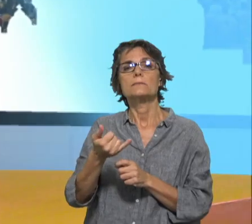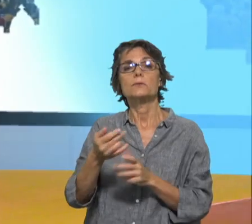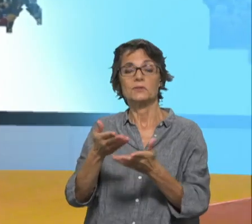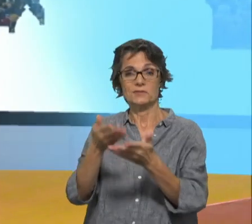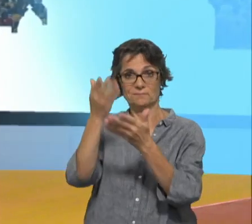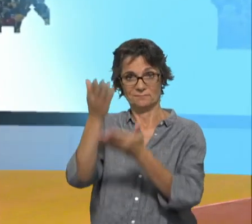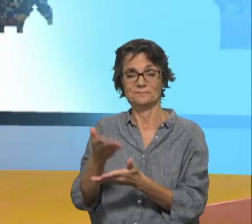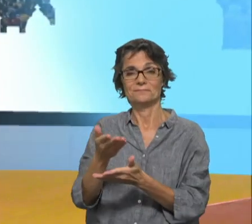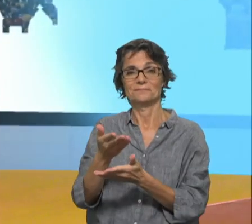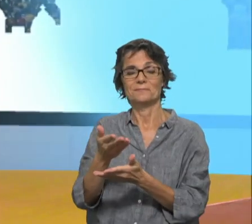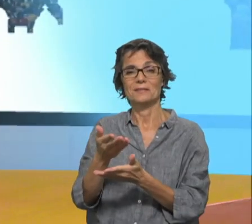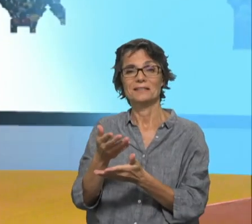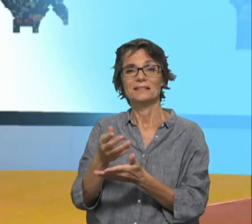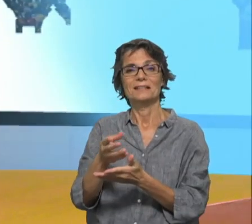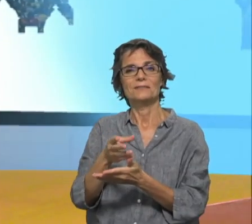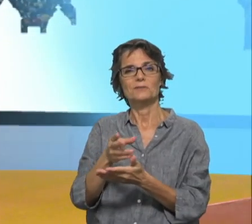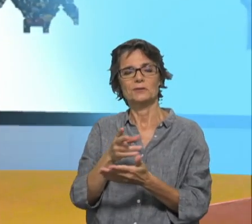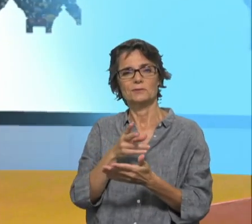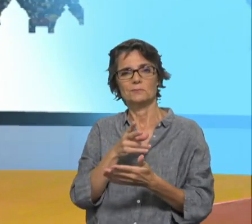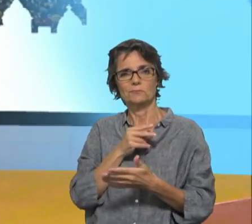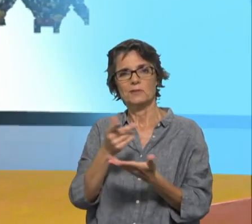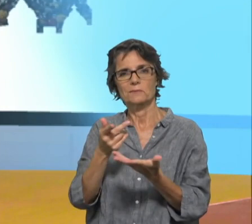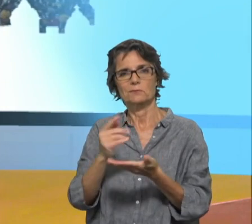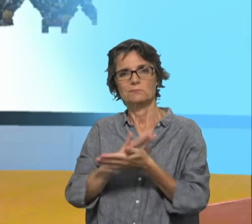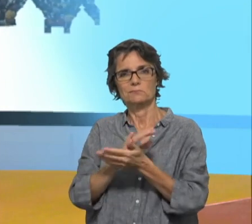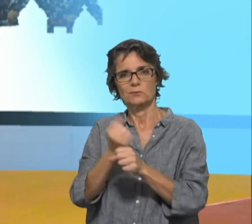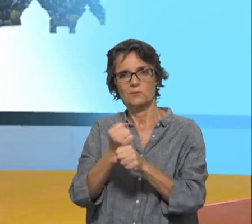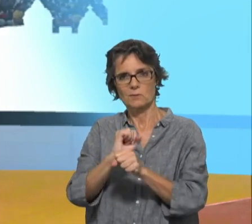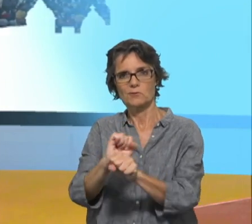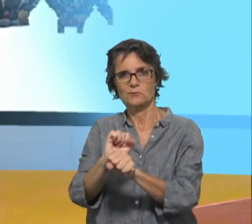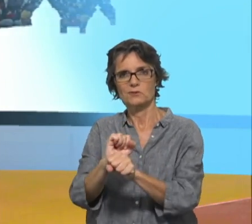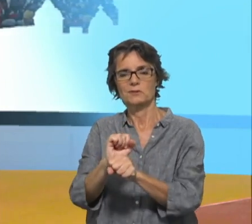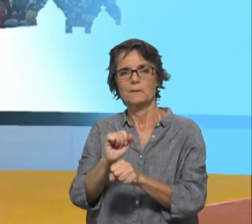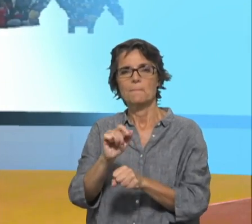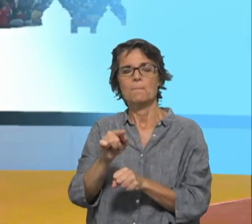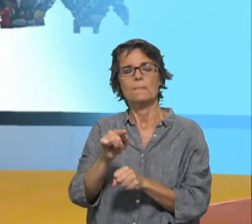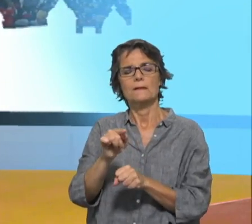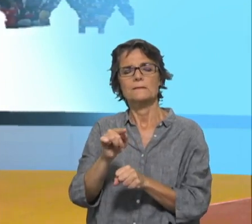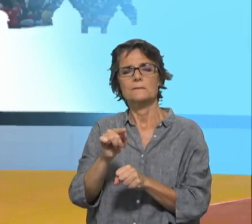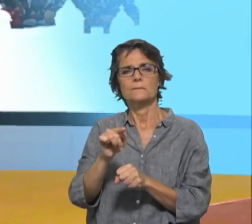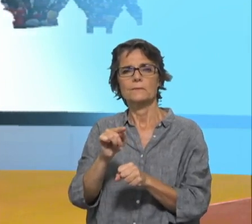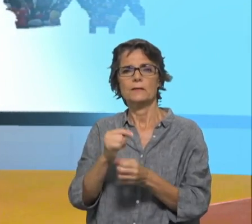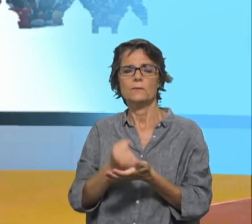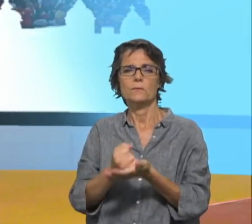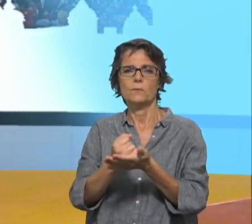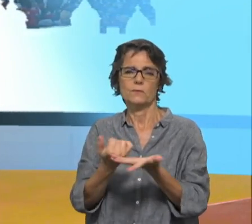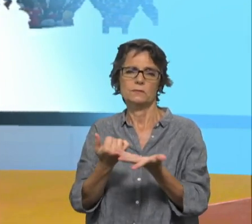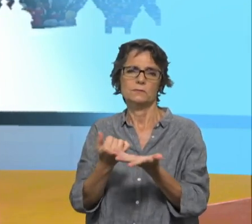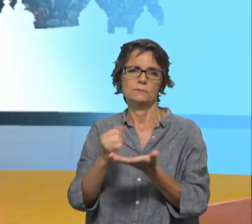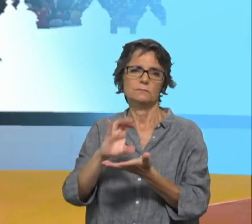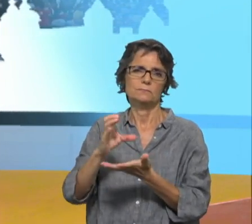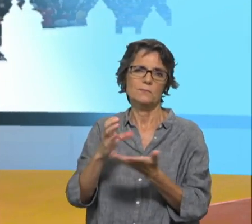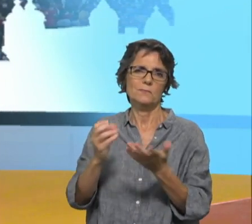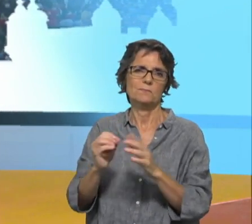trabalho feito. É esse reconhecimento, de facto, do jornalismo para o nascimento do país, do primeiro país do século XXI.